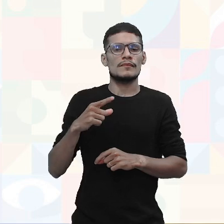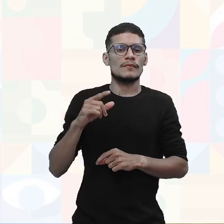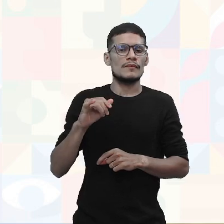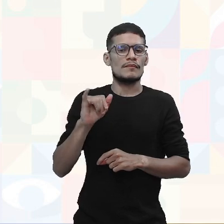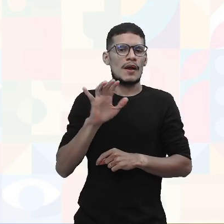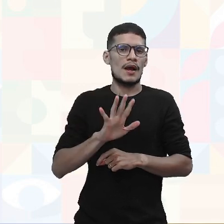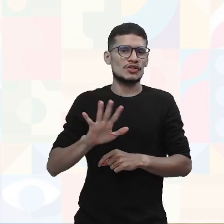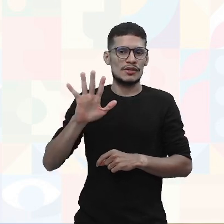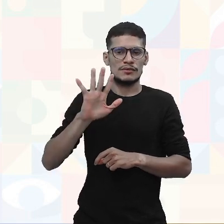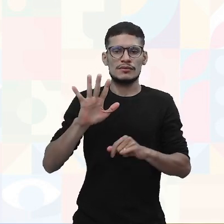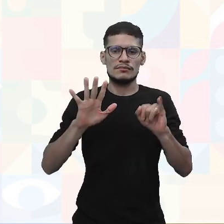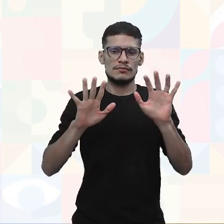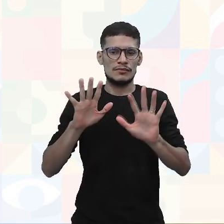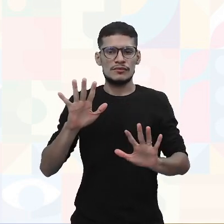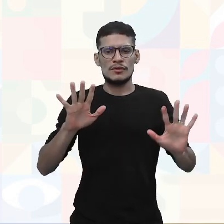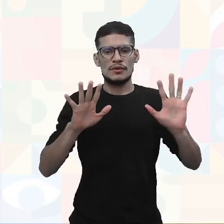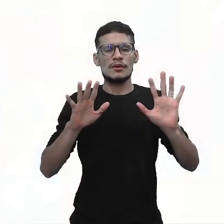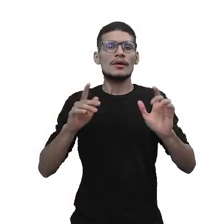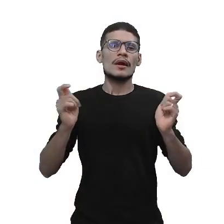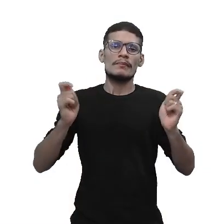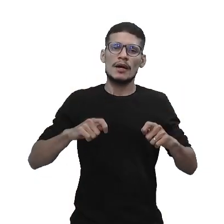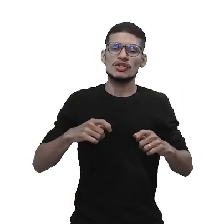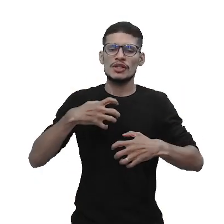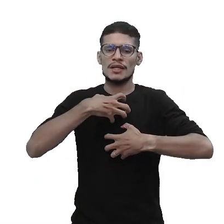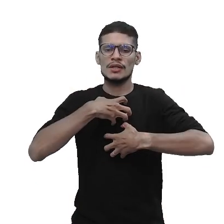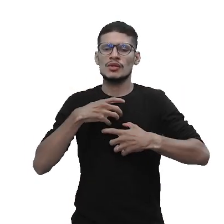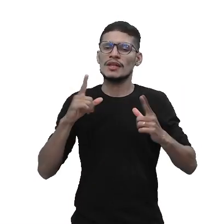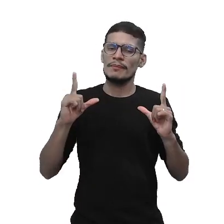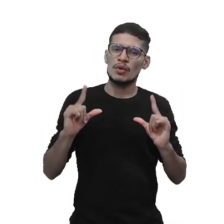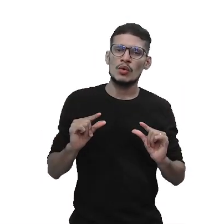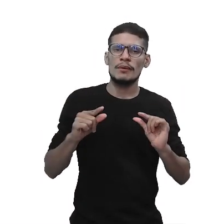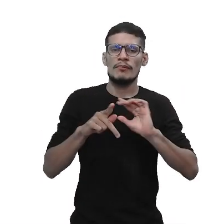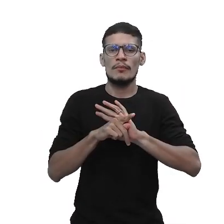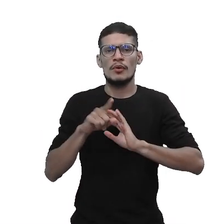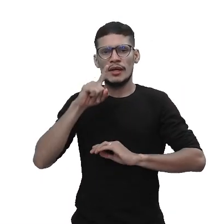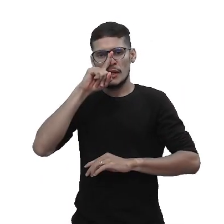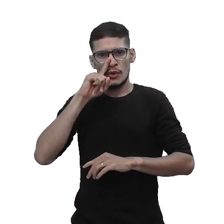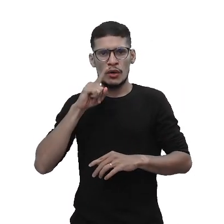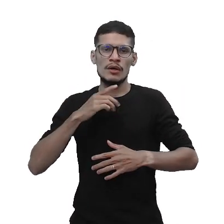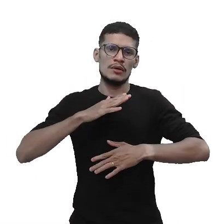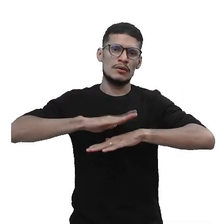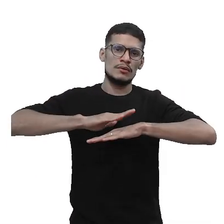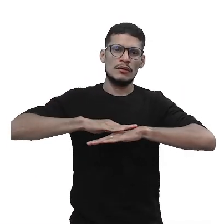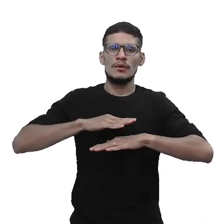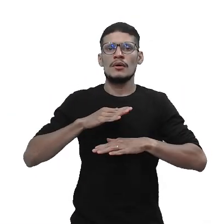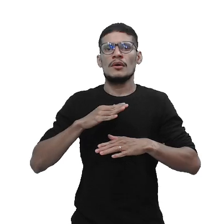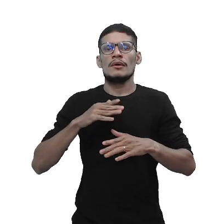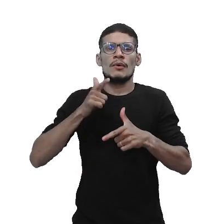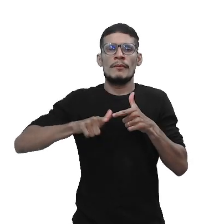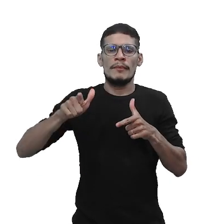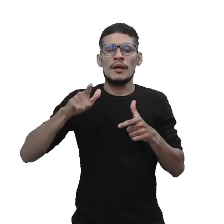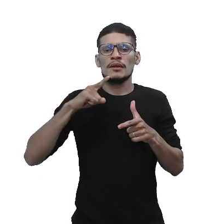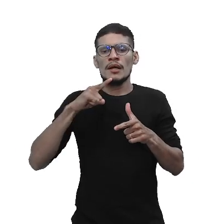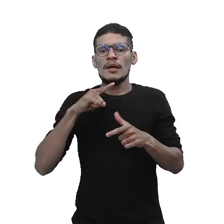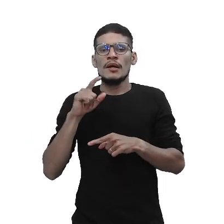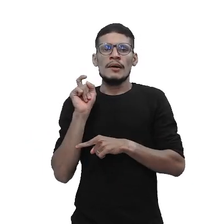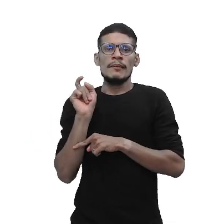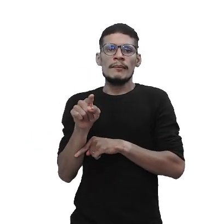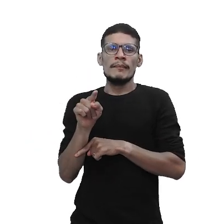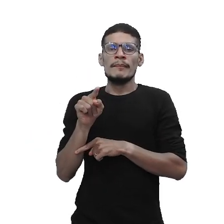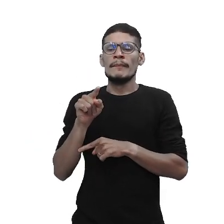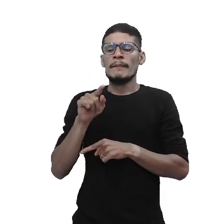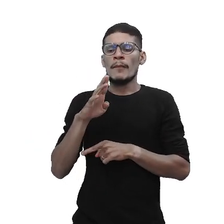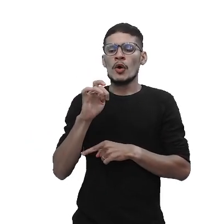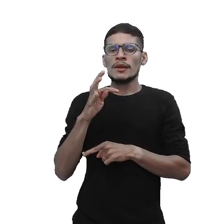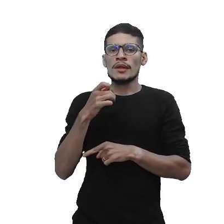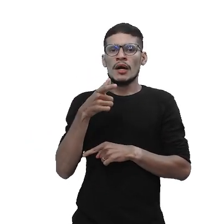maneiras, né, de minimizar os riscos nessas situações de acidente, eu vou ter, como na figura 1, vou ter esses botões, no caso aí de parada